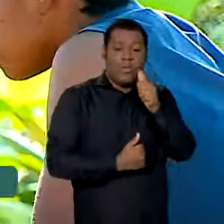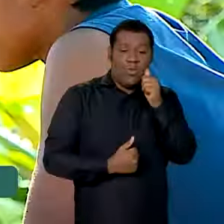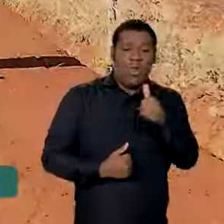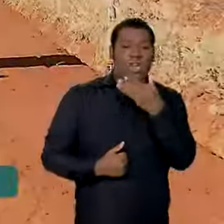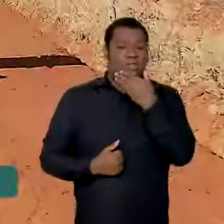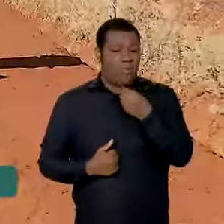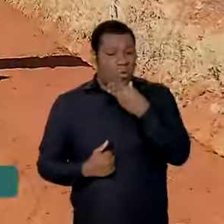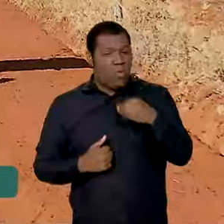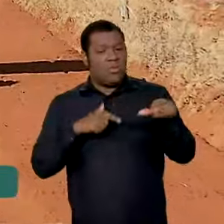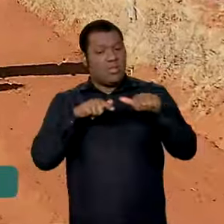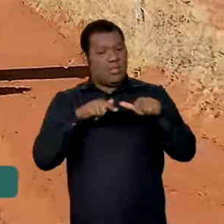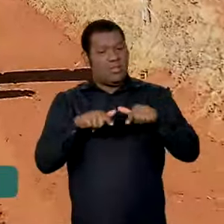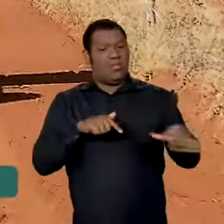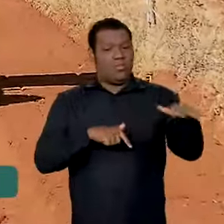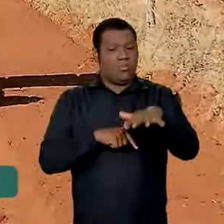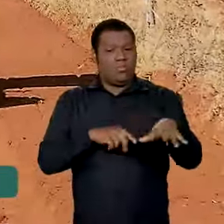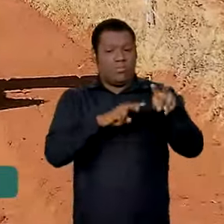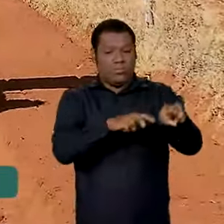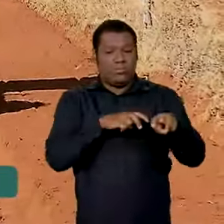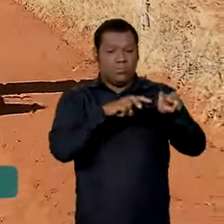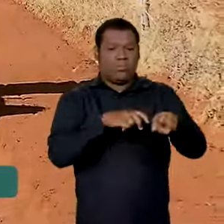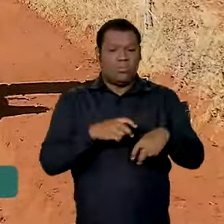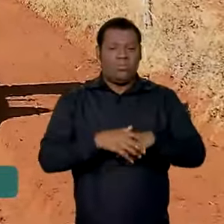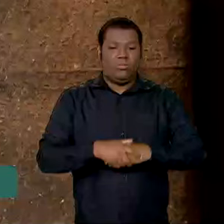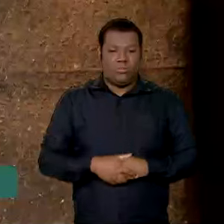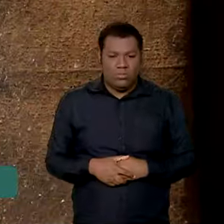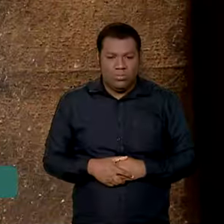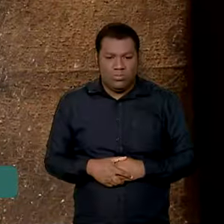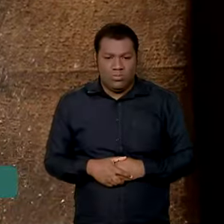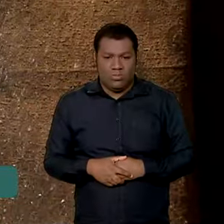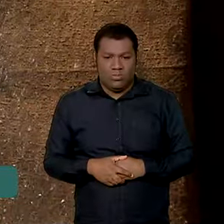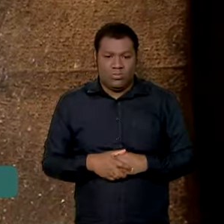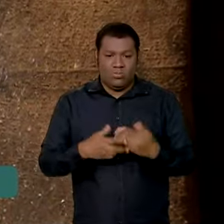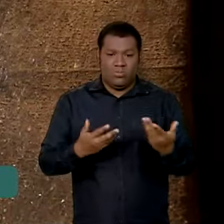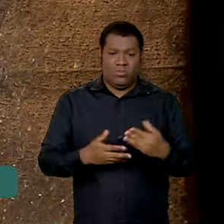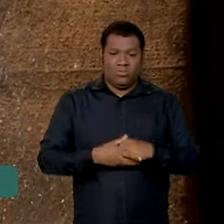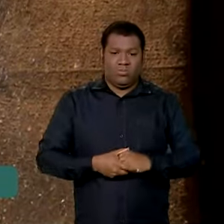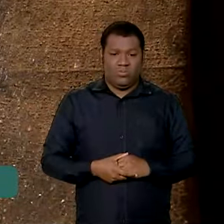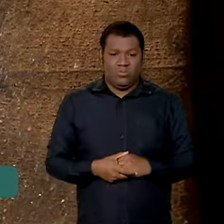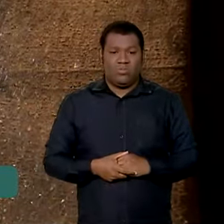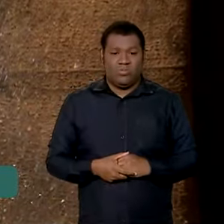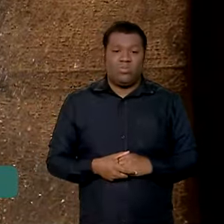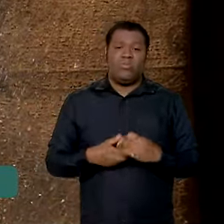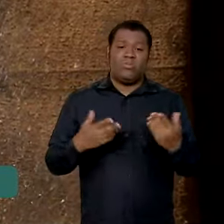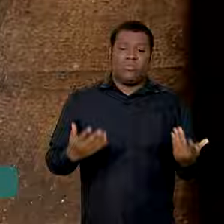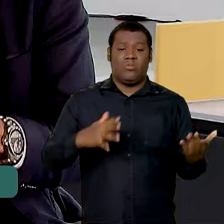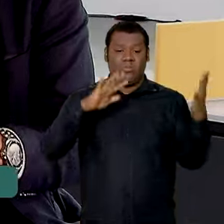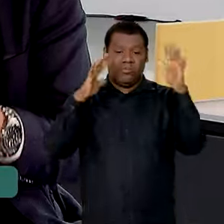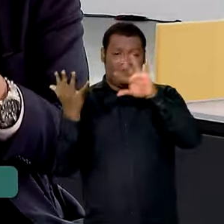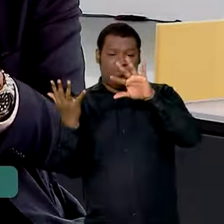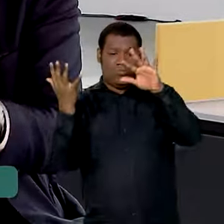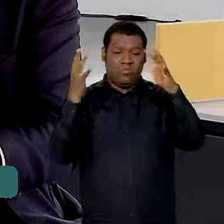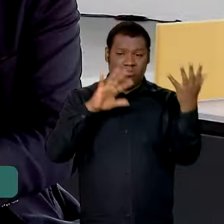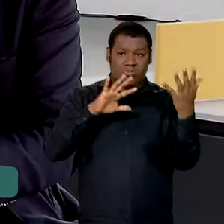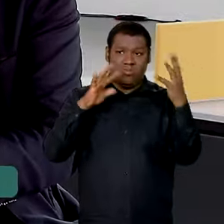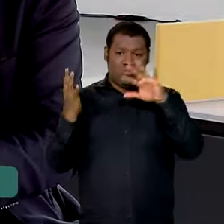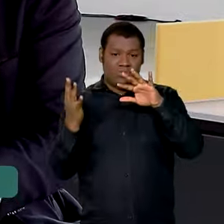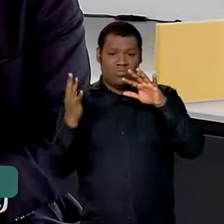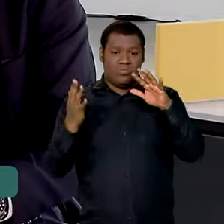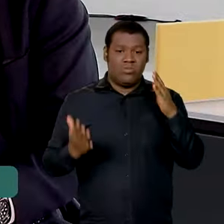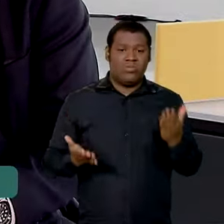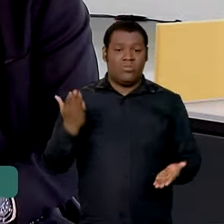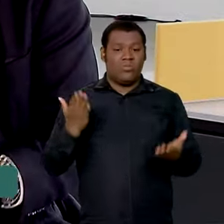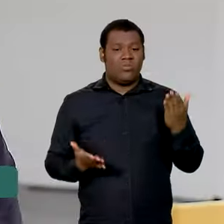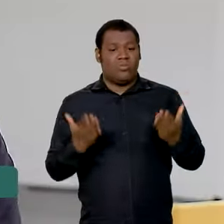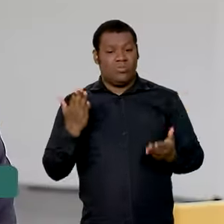área rural. E o aumento da produção de alimentos, levando em consideração as mudanças climáticas, também faz parte